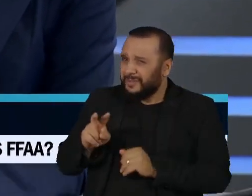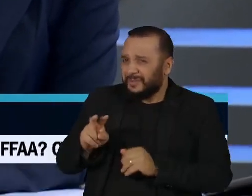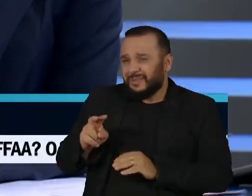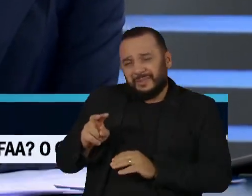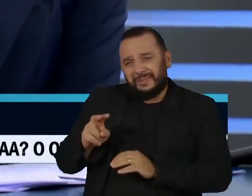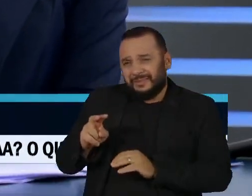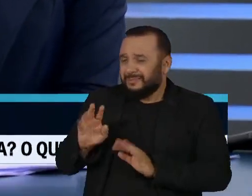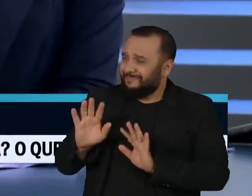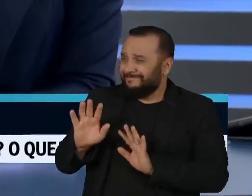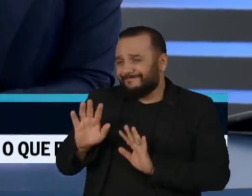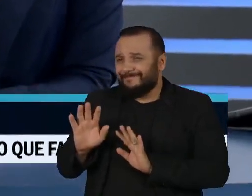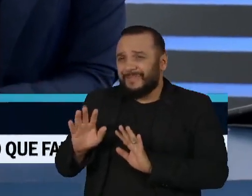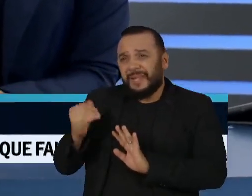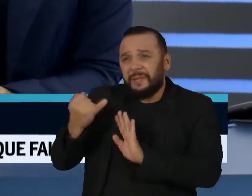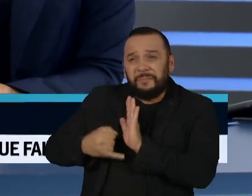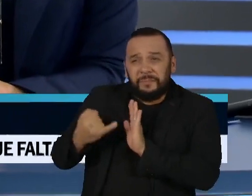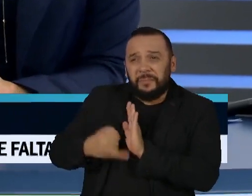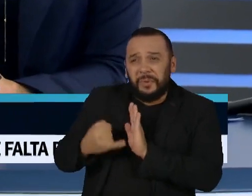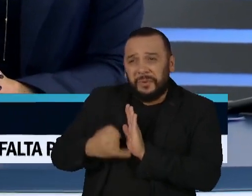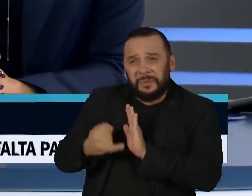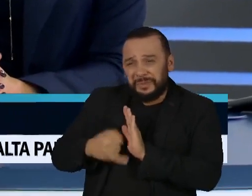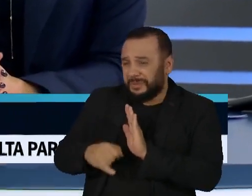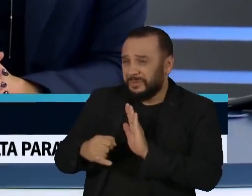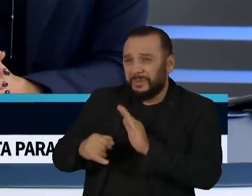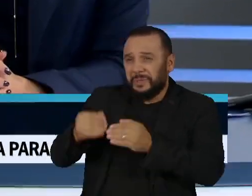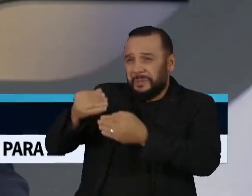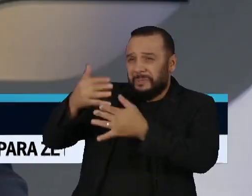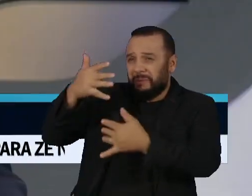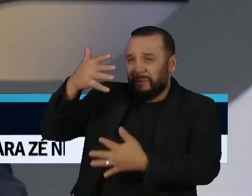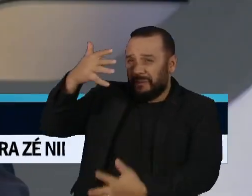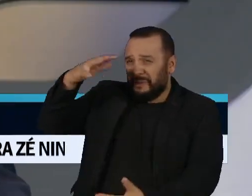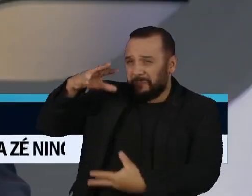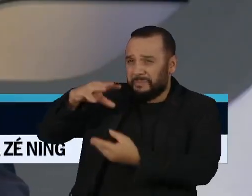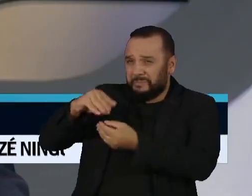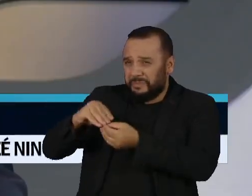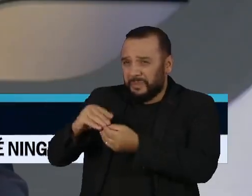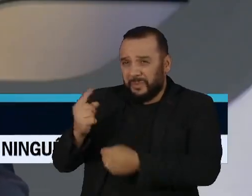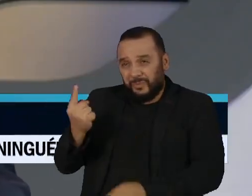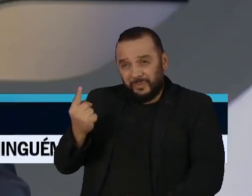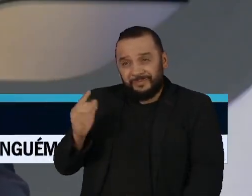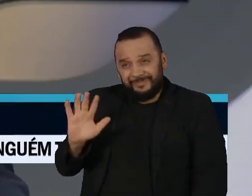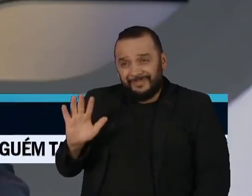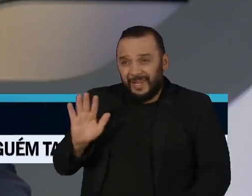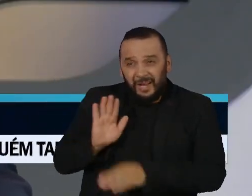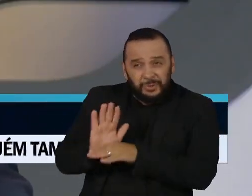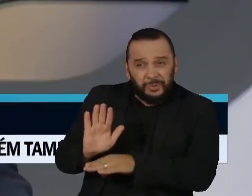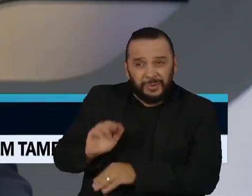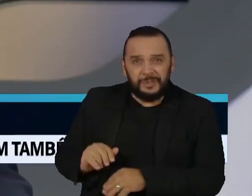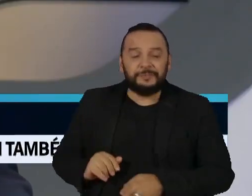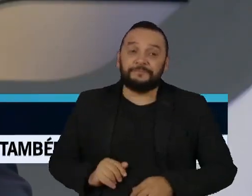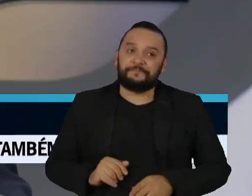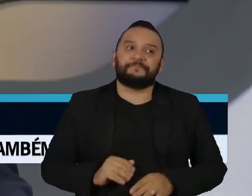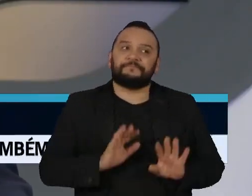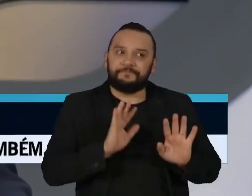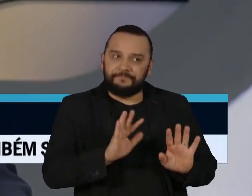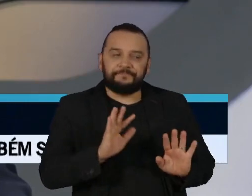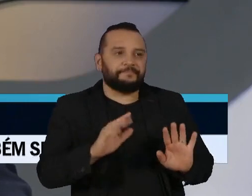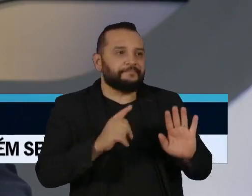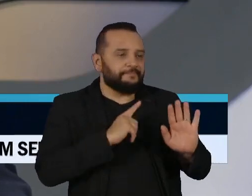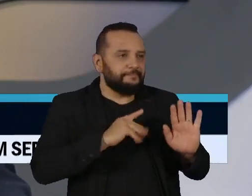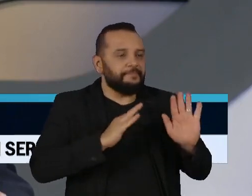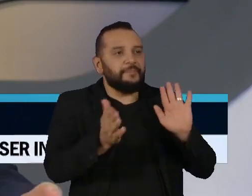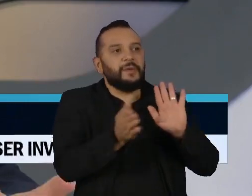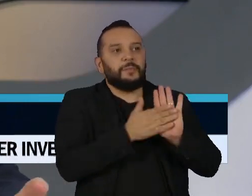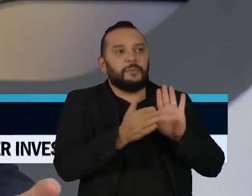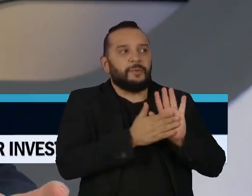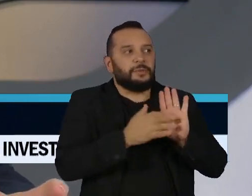na verdade, a gente tem, enfim, várias propostas, né? Nós estamos falando agora dessa do relator, não é? Que está conduzindo